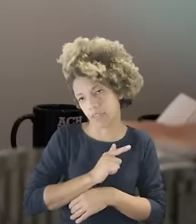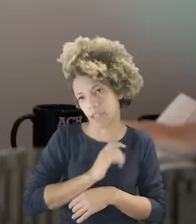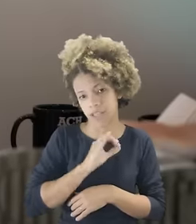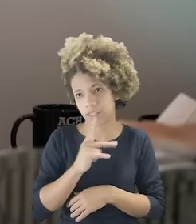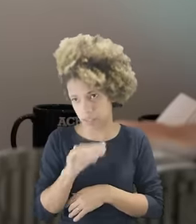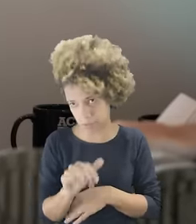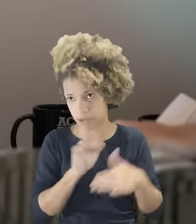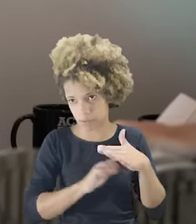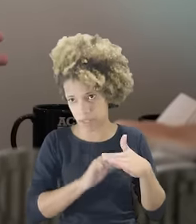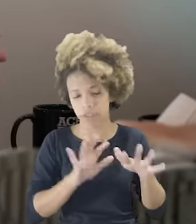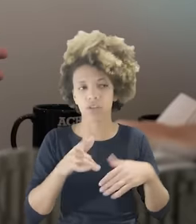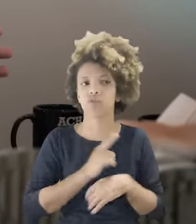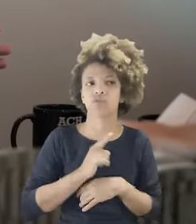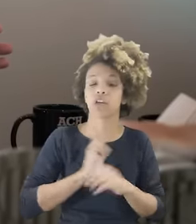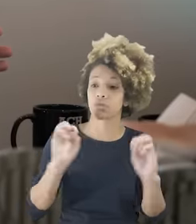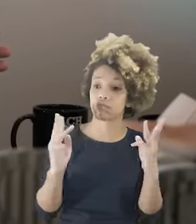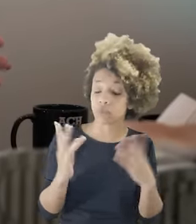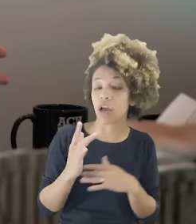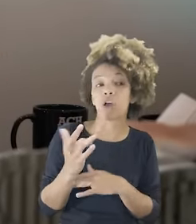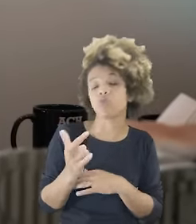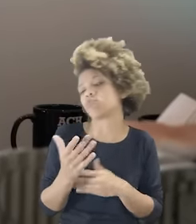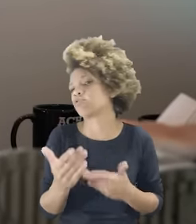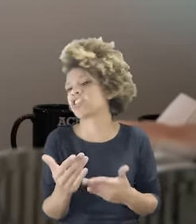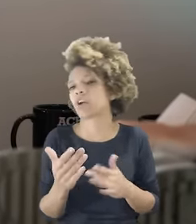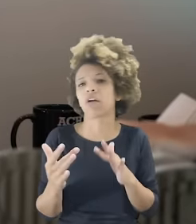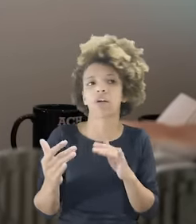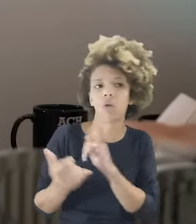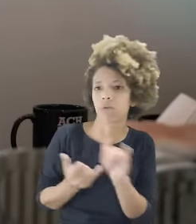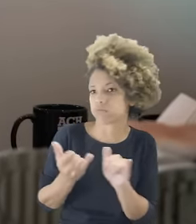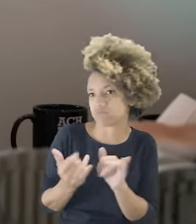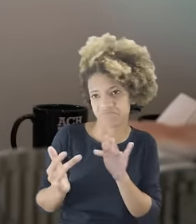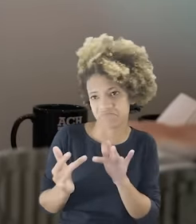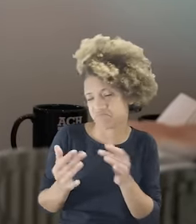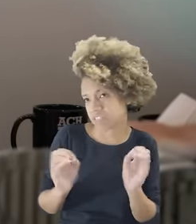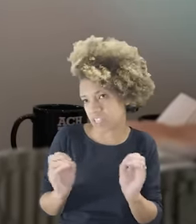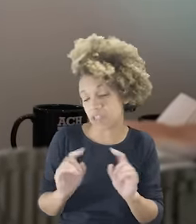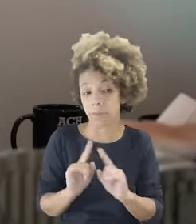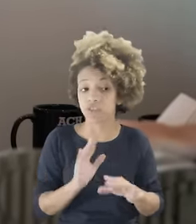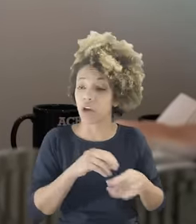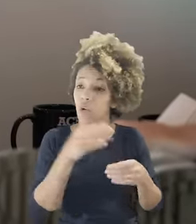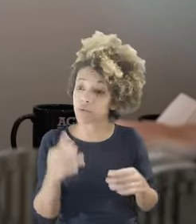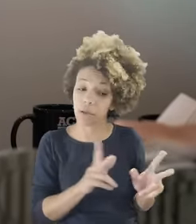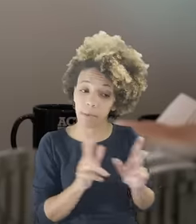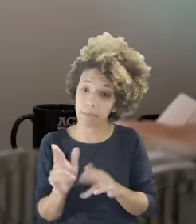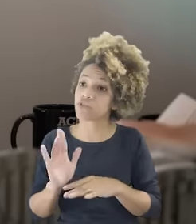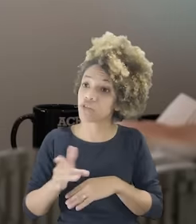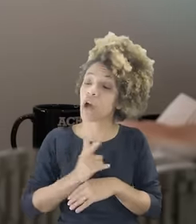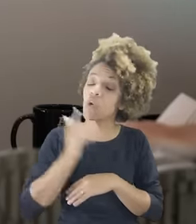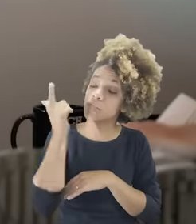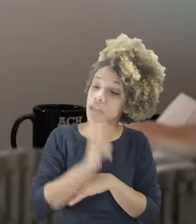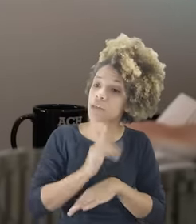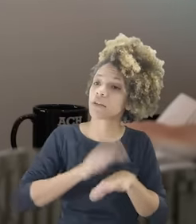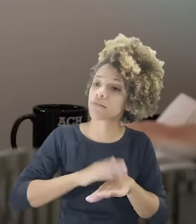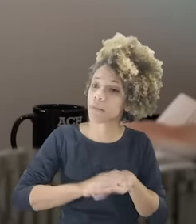eles não podem ficar sem fazer então tinha a galera que fazia esse shows e não tinha o menor contato com a internet e tinha gente que já produzia conteúdo tinha produtora de vídeo então